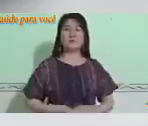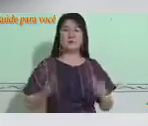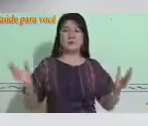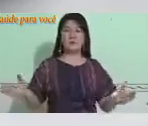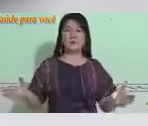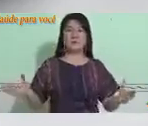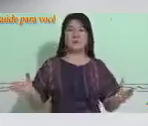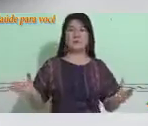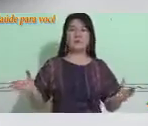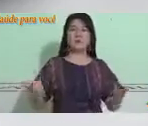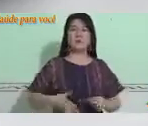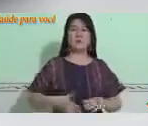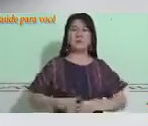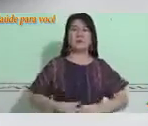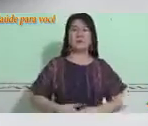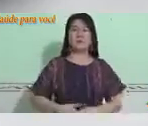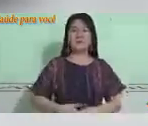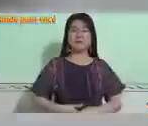cicatrização.